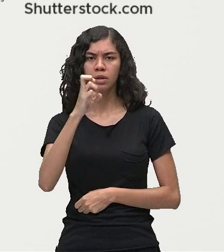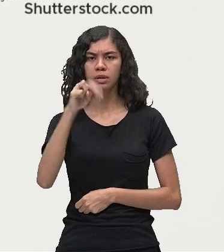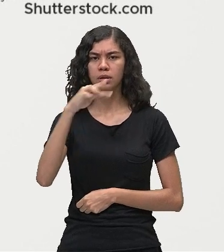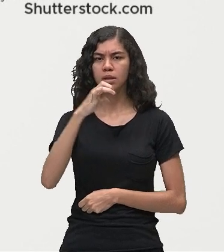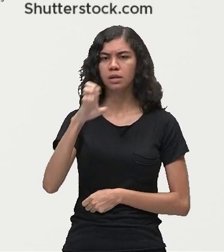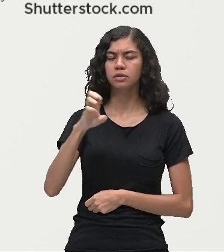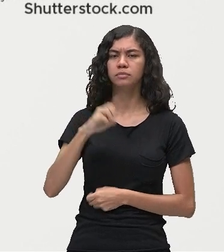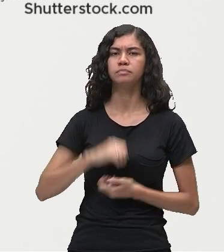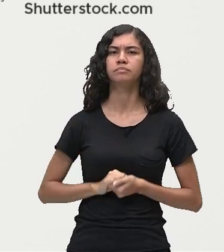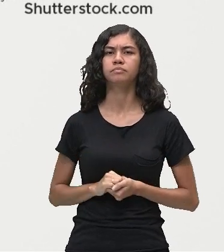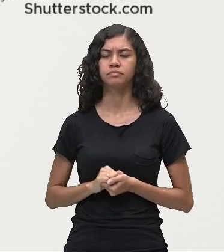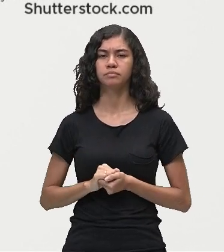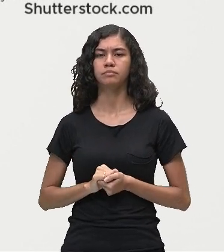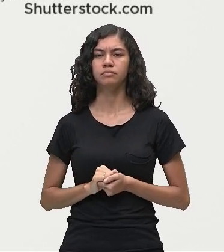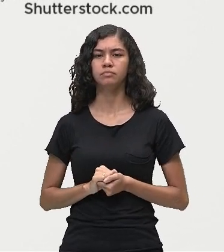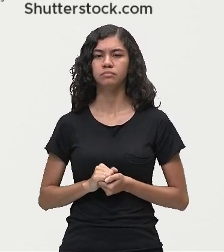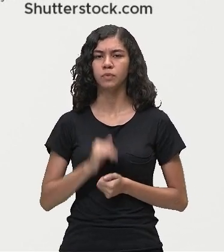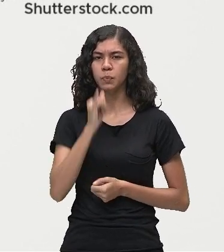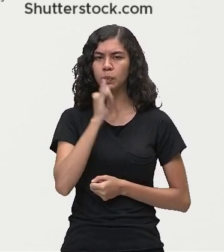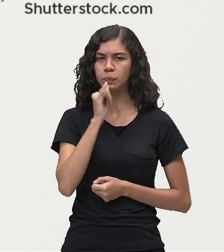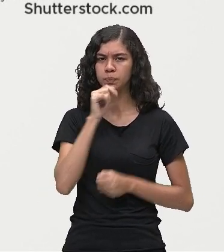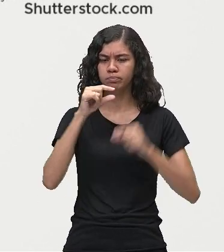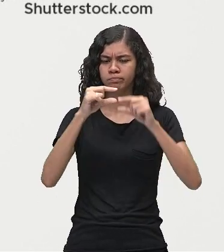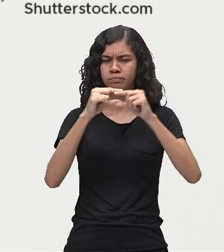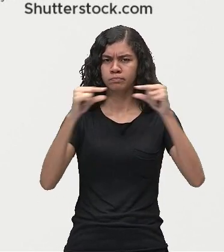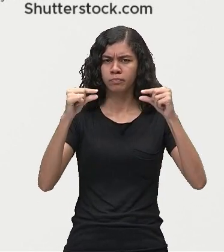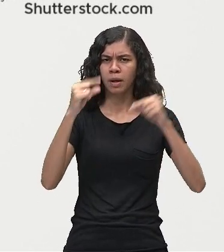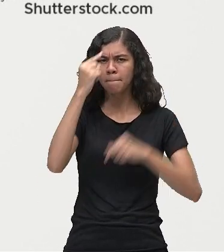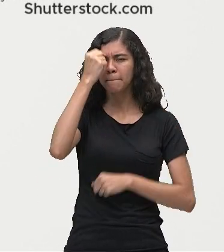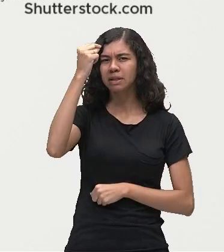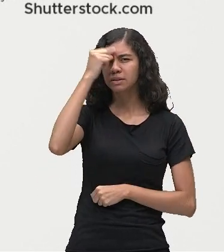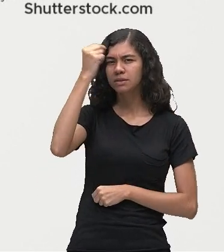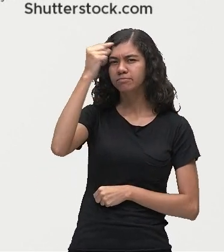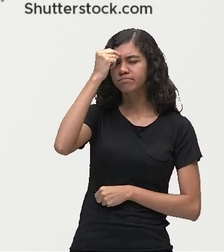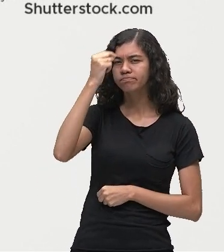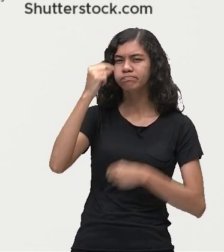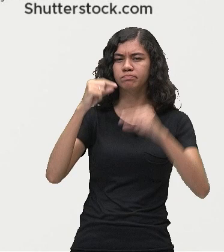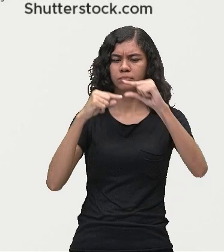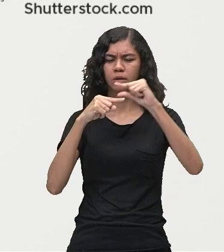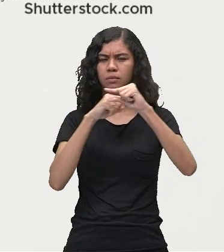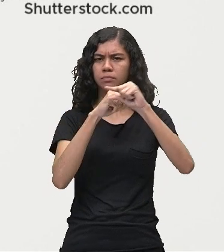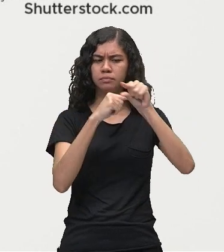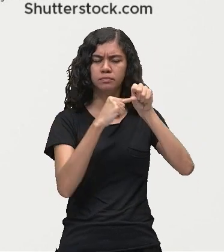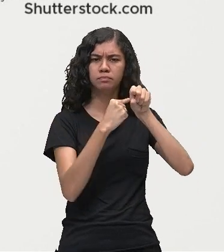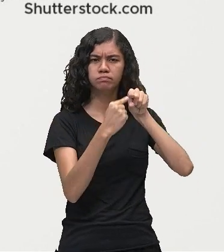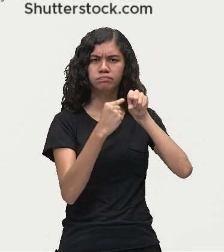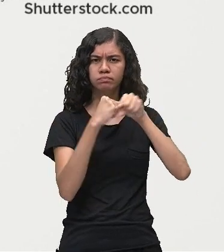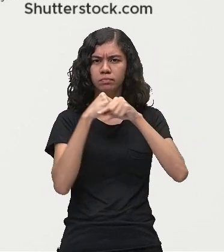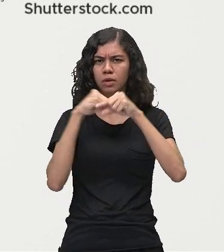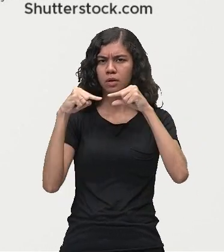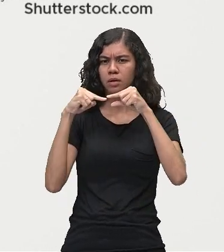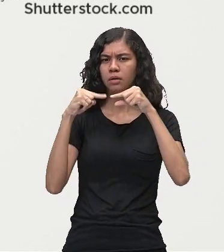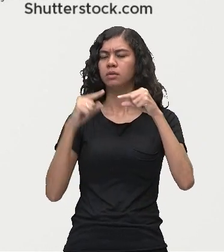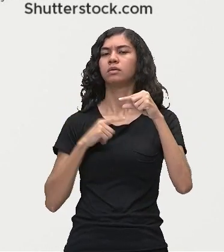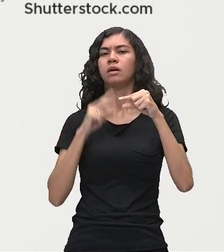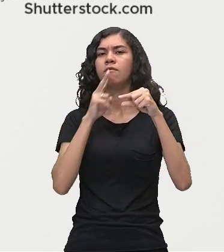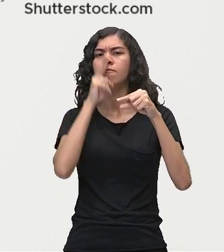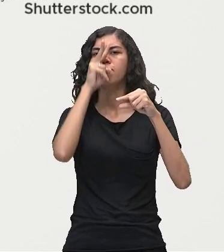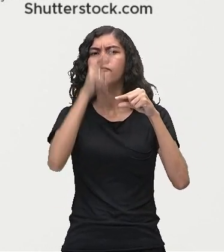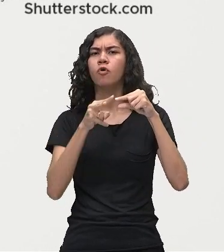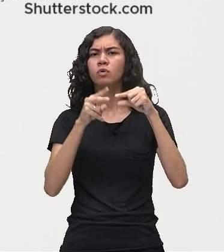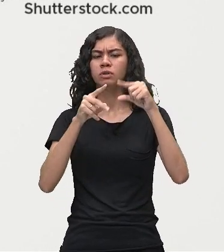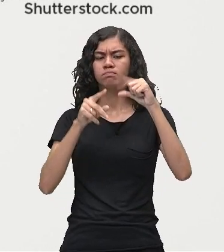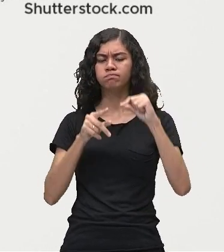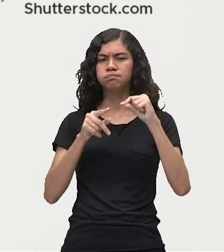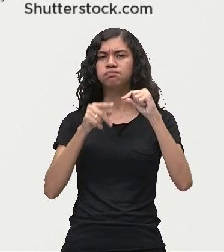potência. Por exemplo, na pinça eu tenho aqui ó, a força, a gente aplica bem no meio da pinça, exatamente onde está marcado